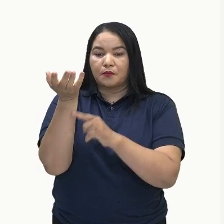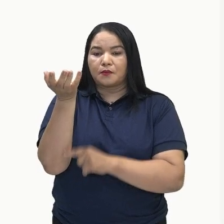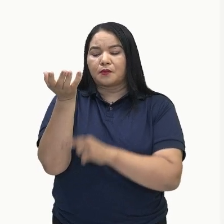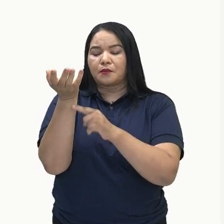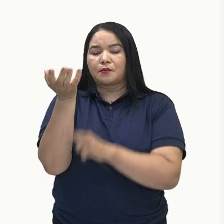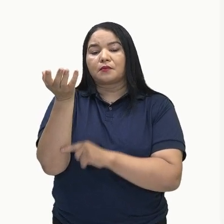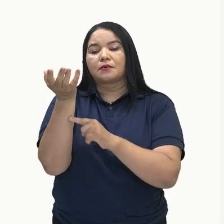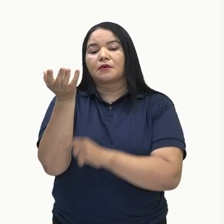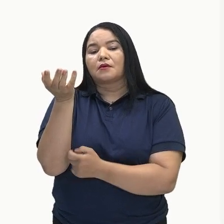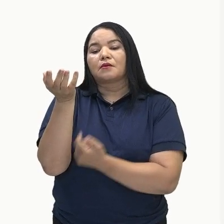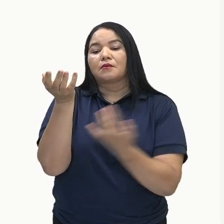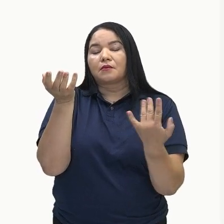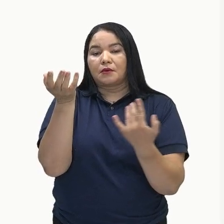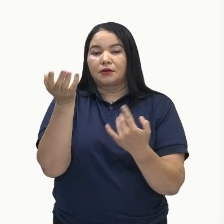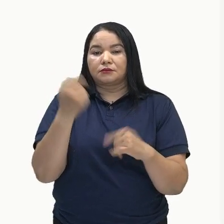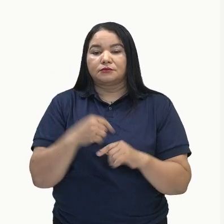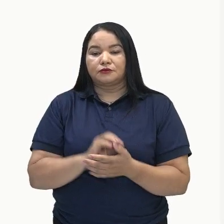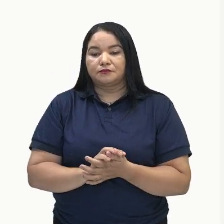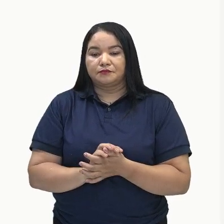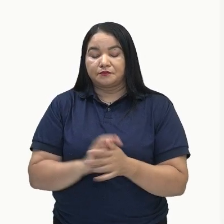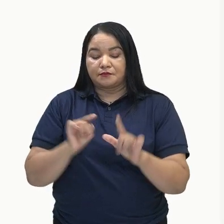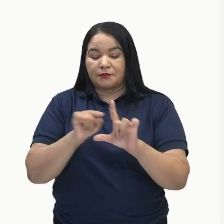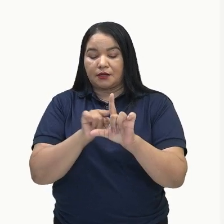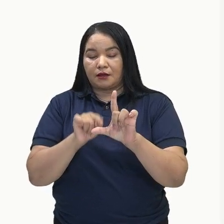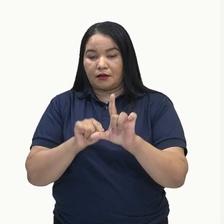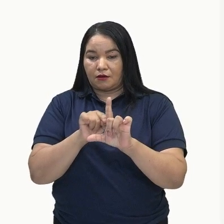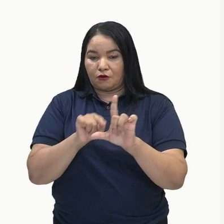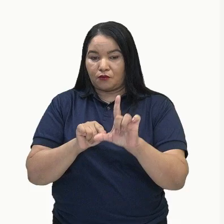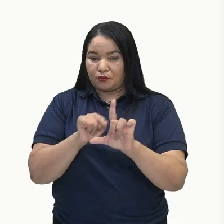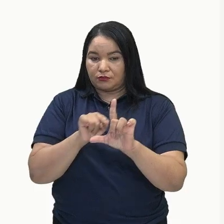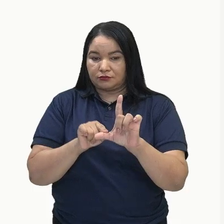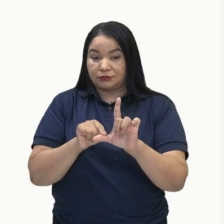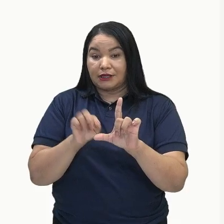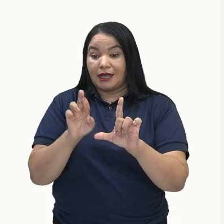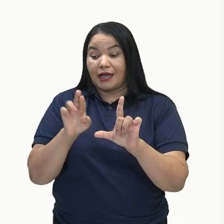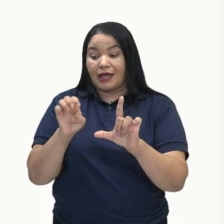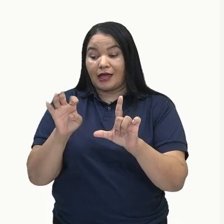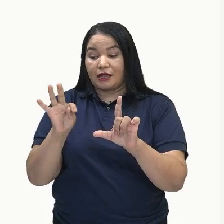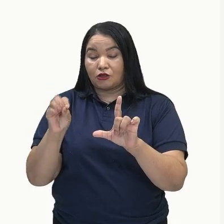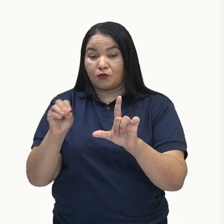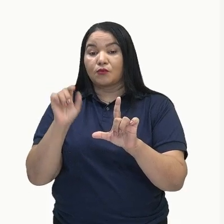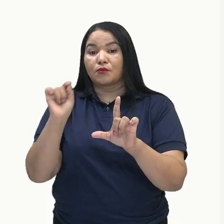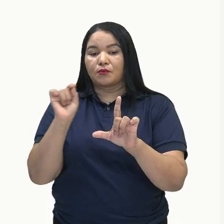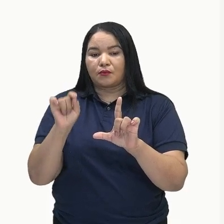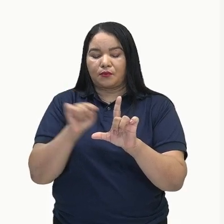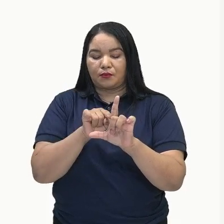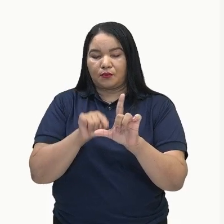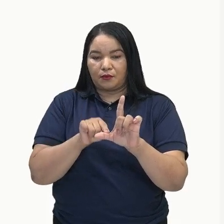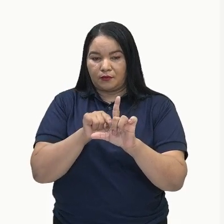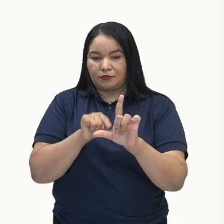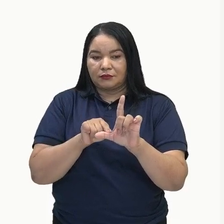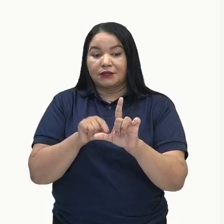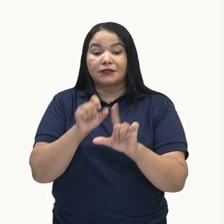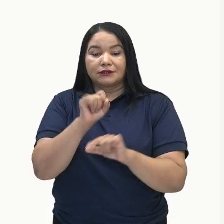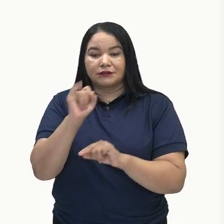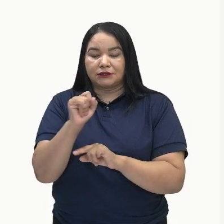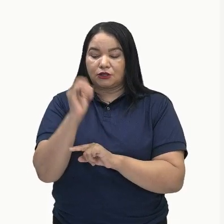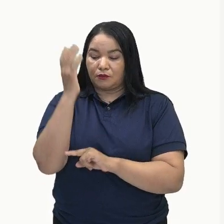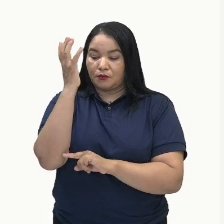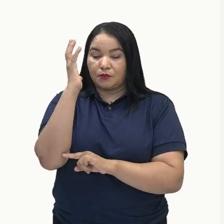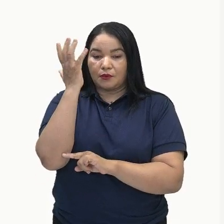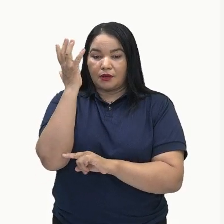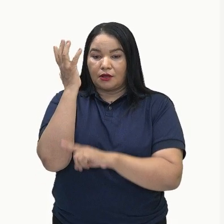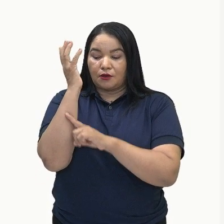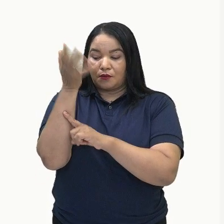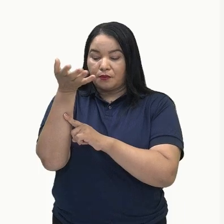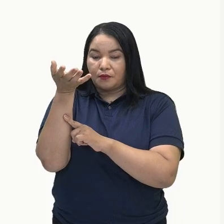pé forma um ângulo reto, olha só, um ângulo reto com o solo. Se a altura do tronco da árvore que